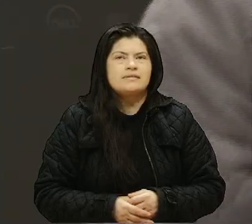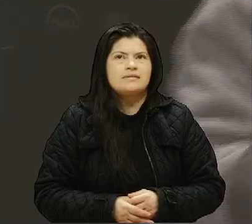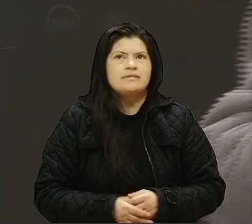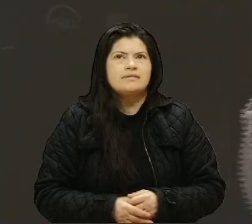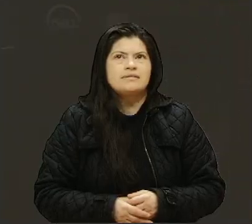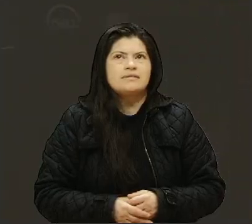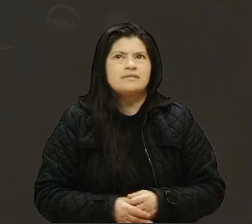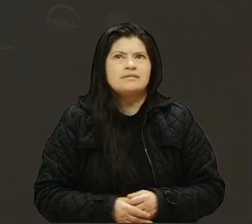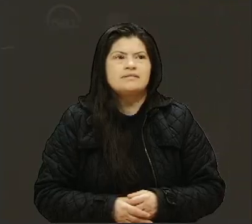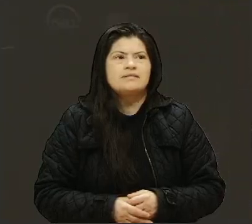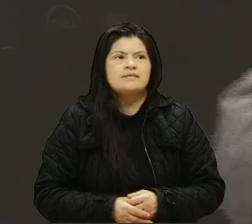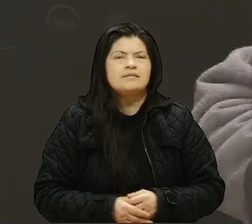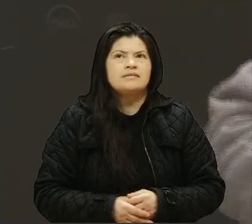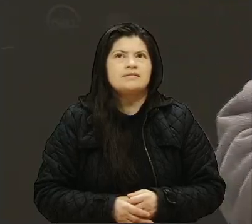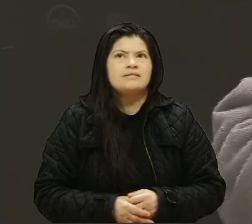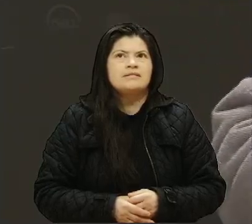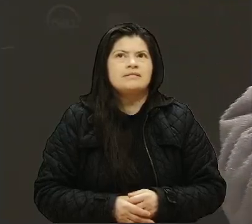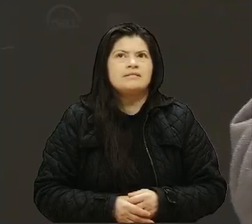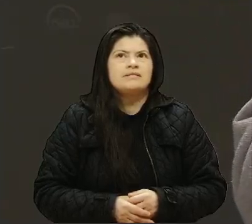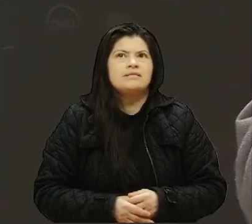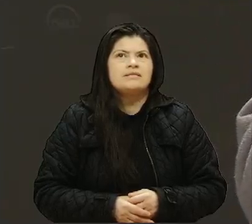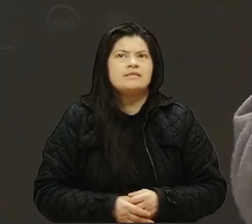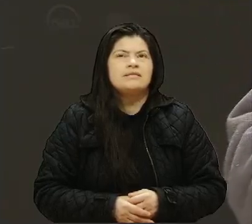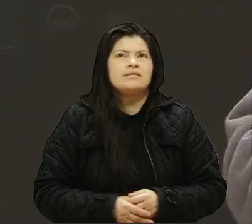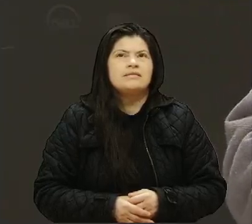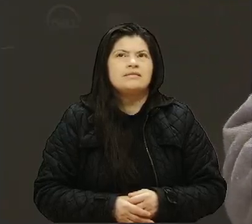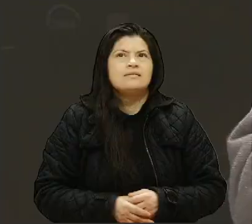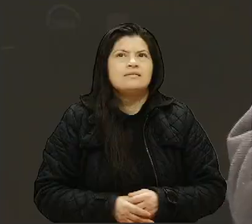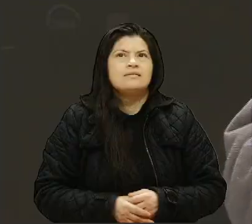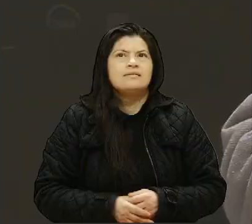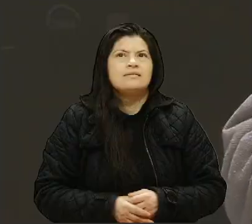Presidente, eu vou nessa